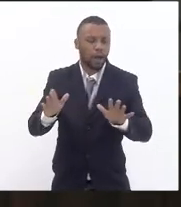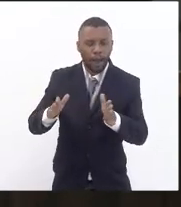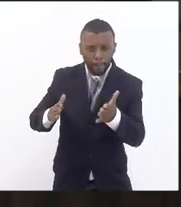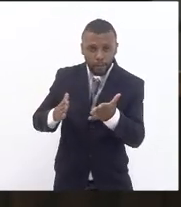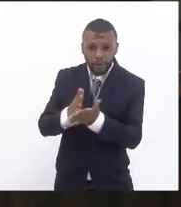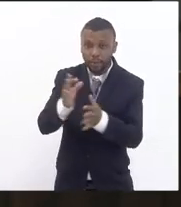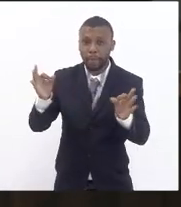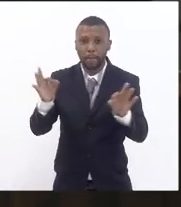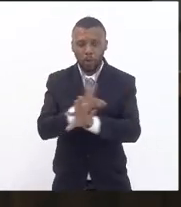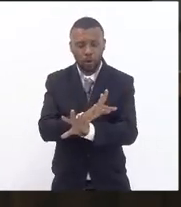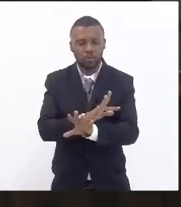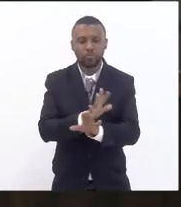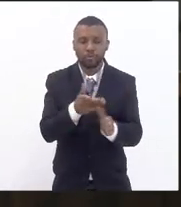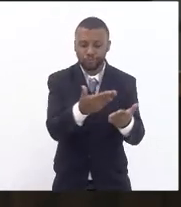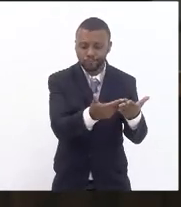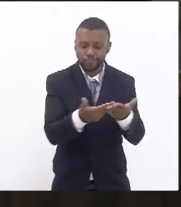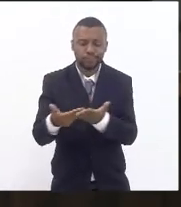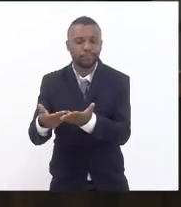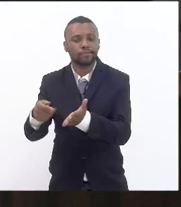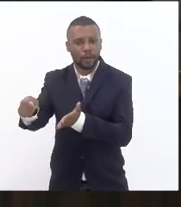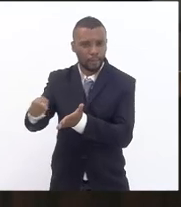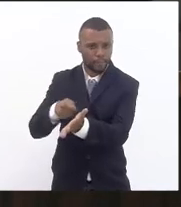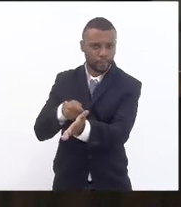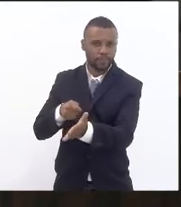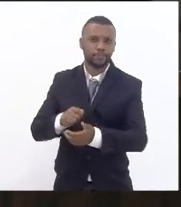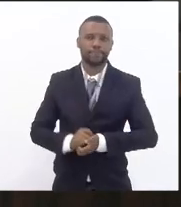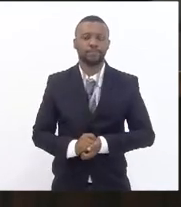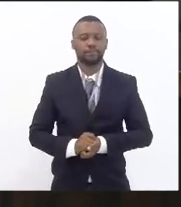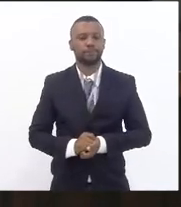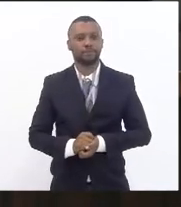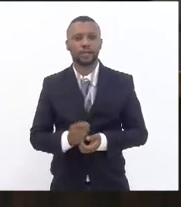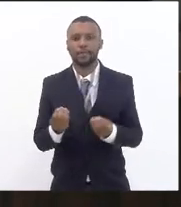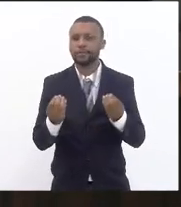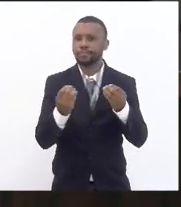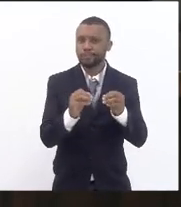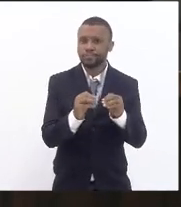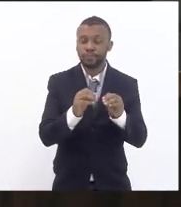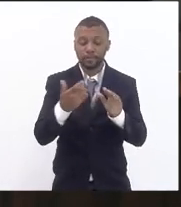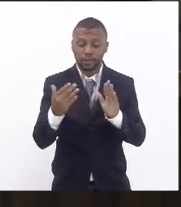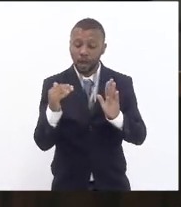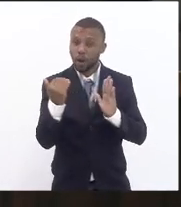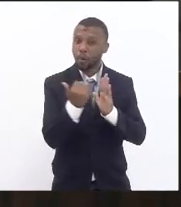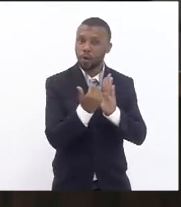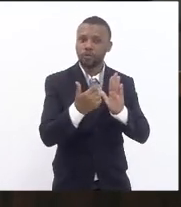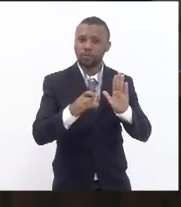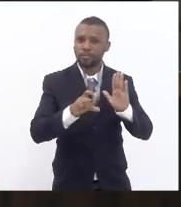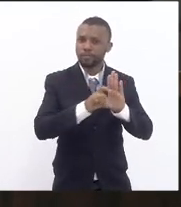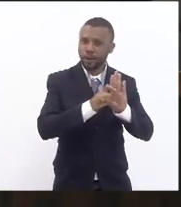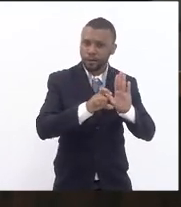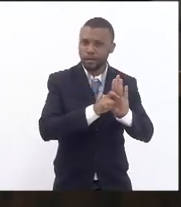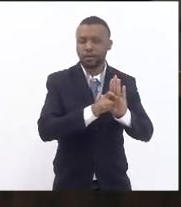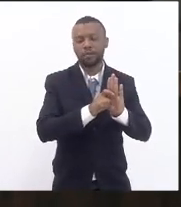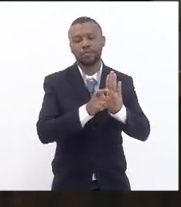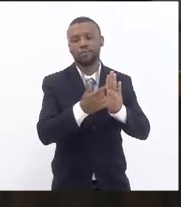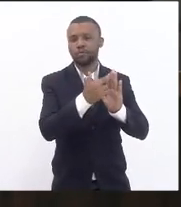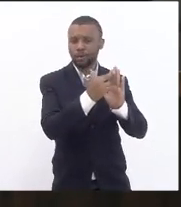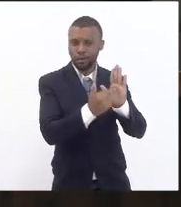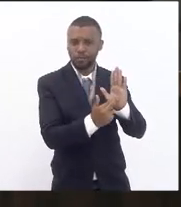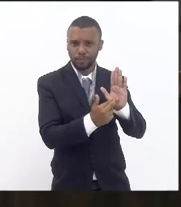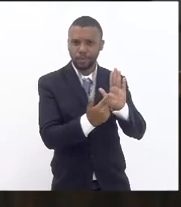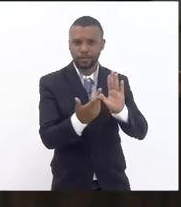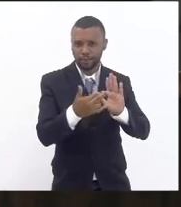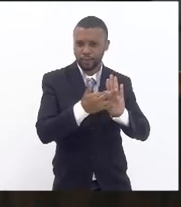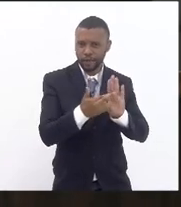à publicação. Incluídos na ordem do dia, de acordo com o parágrafo 3º, artigo 47 do Regimento Interno,